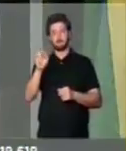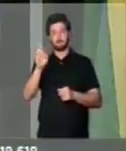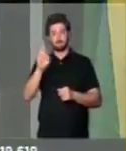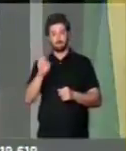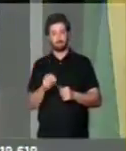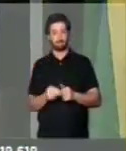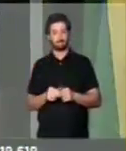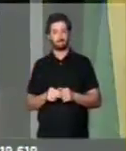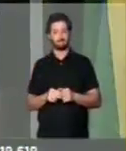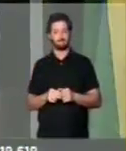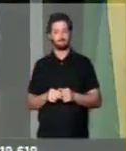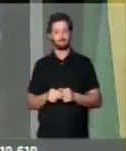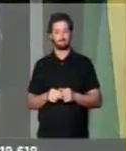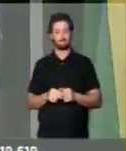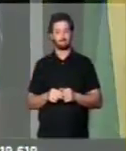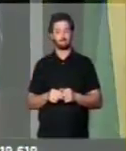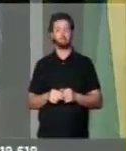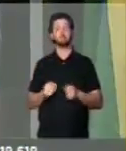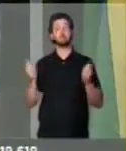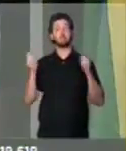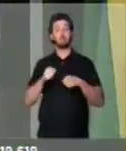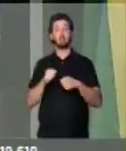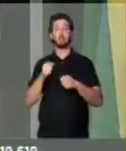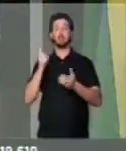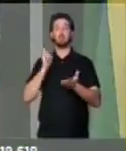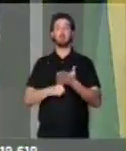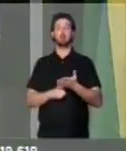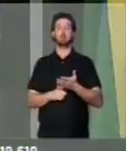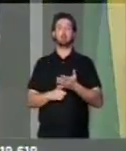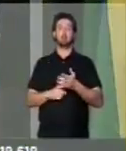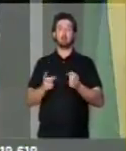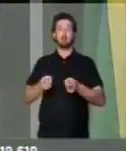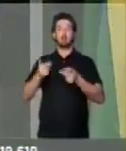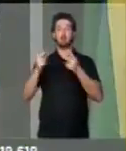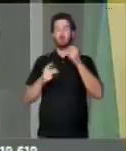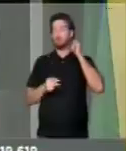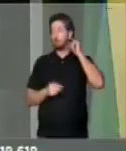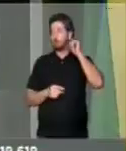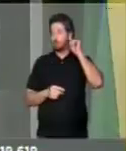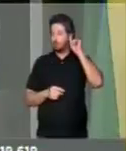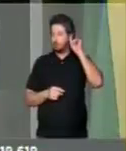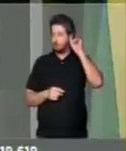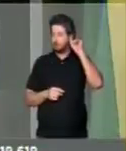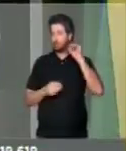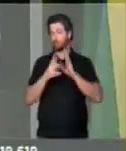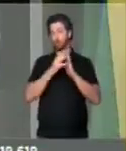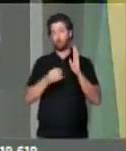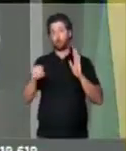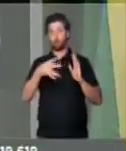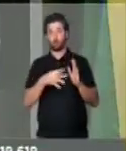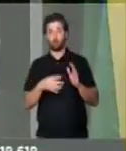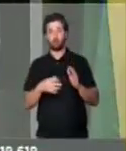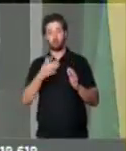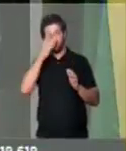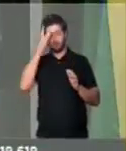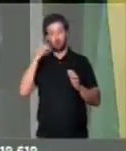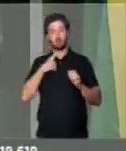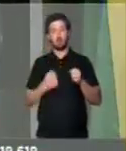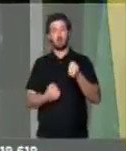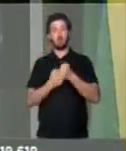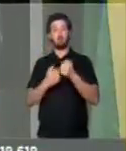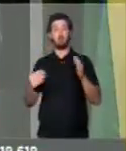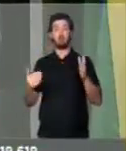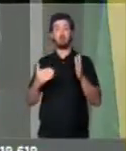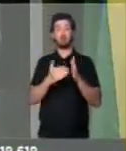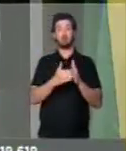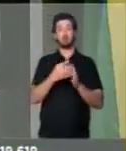2.350, o que possui capacidade de comprometimento da venda. Na nova modalidade, a família contará com um subsídio de